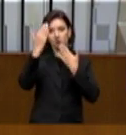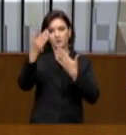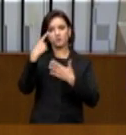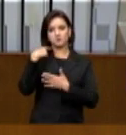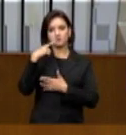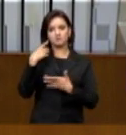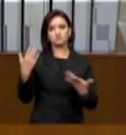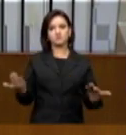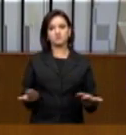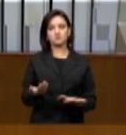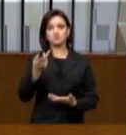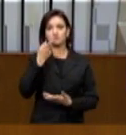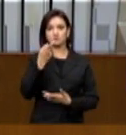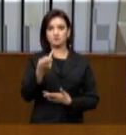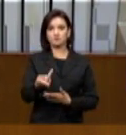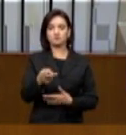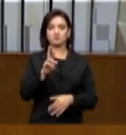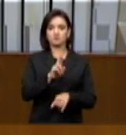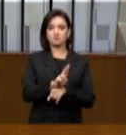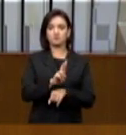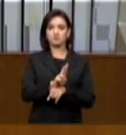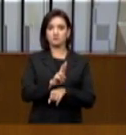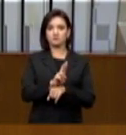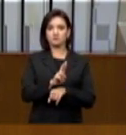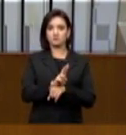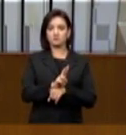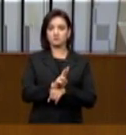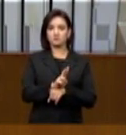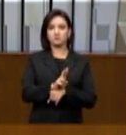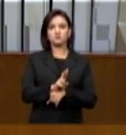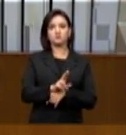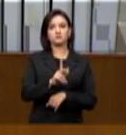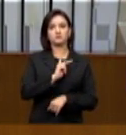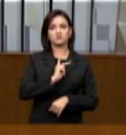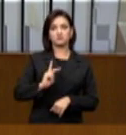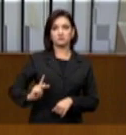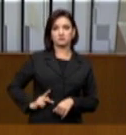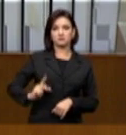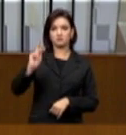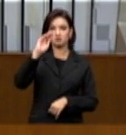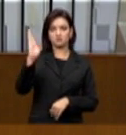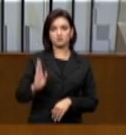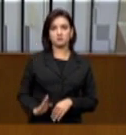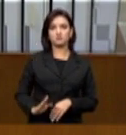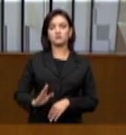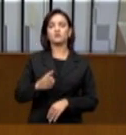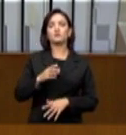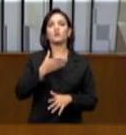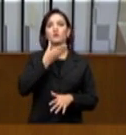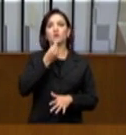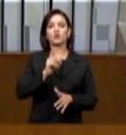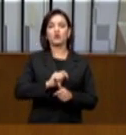pelo interessado, o presidente da República, o ministro André Luiz de Almeida Mendonça, advogado-geral da União.